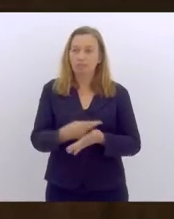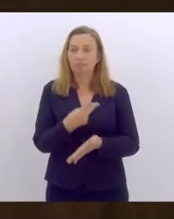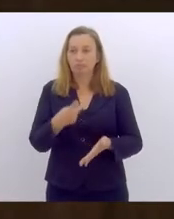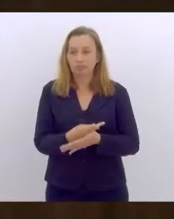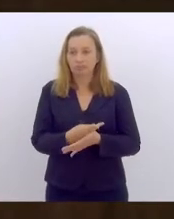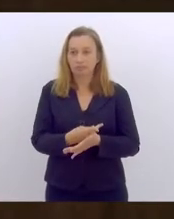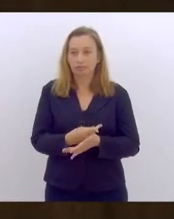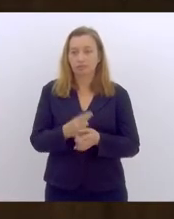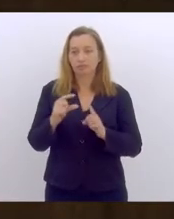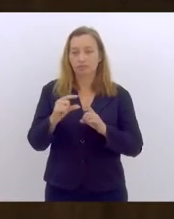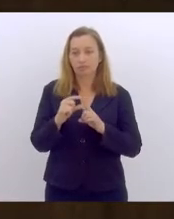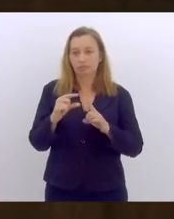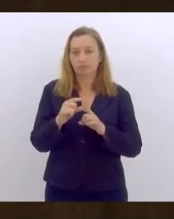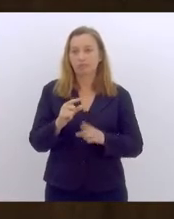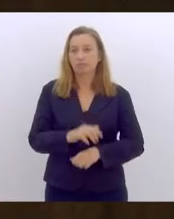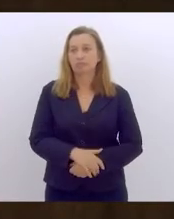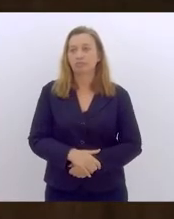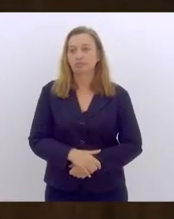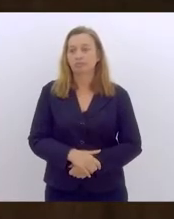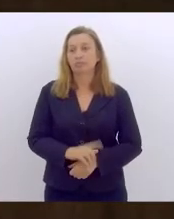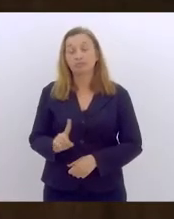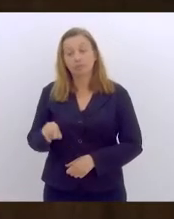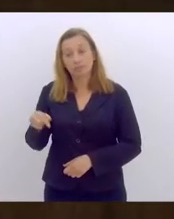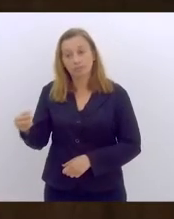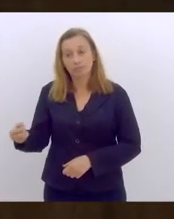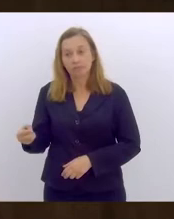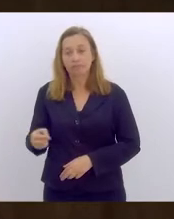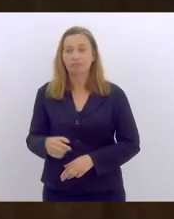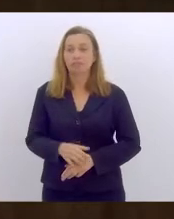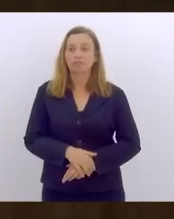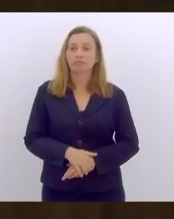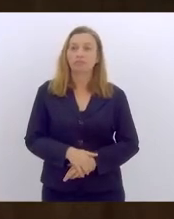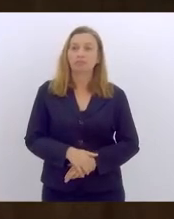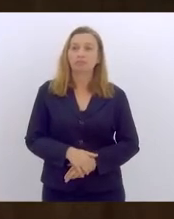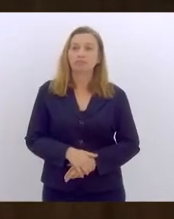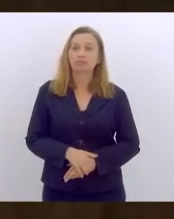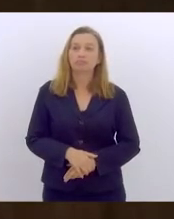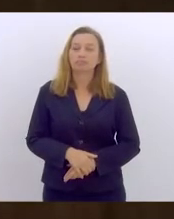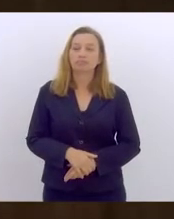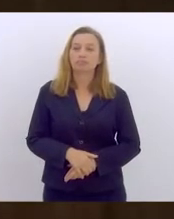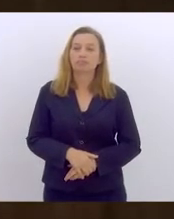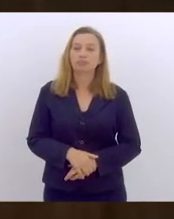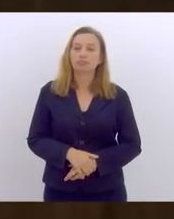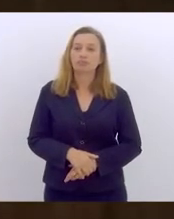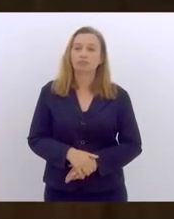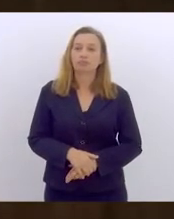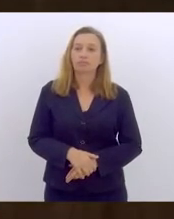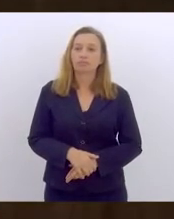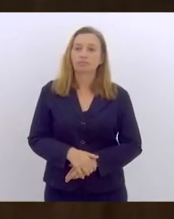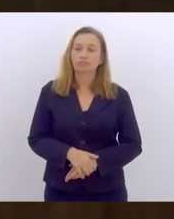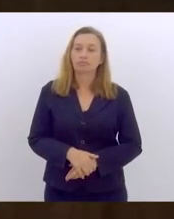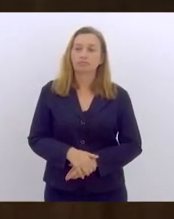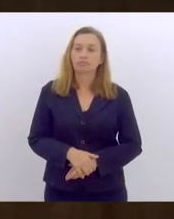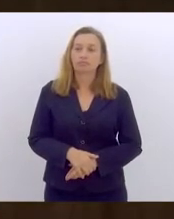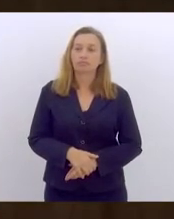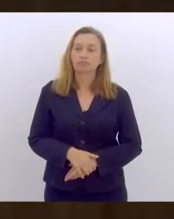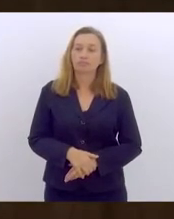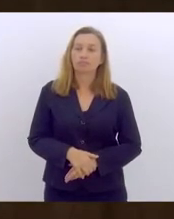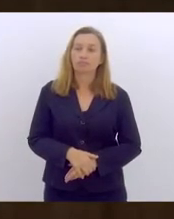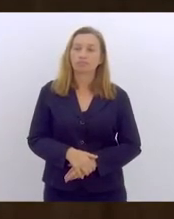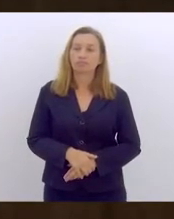incorretamente utilizada. E a outra é sobre a questão das penas,